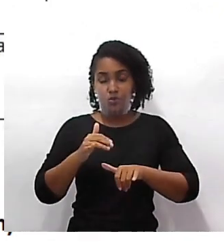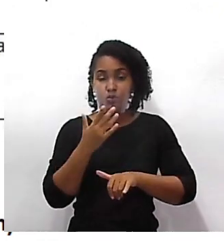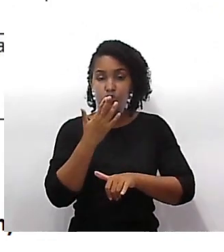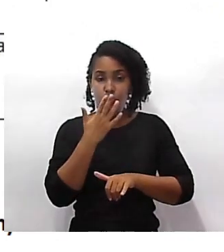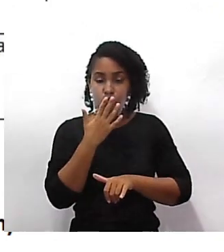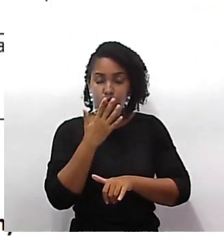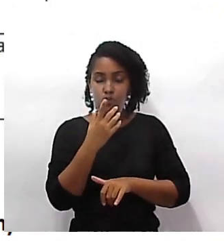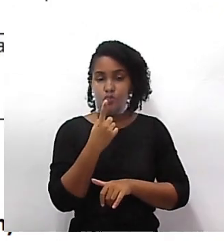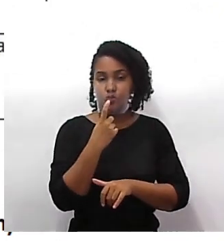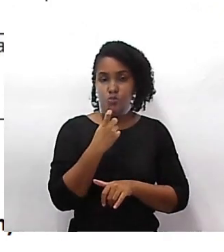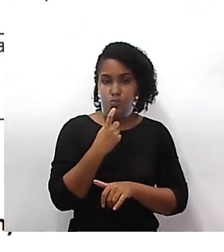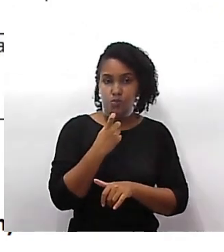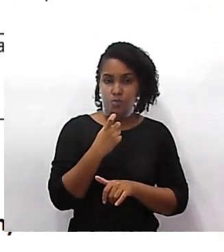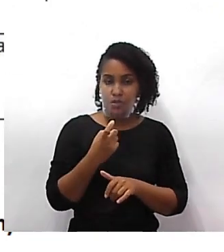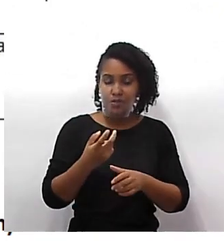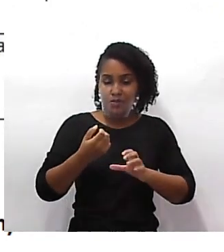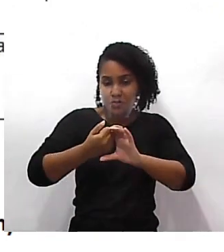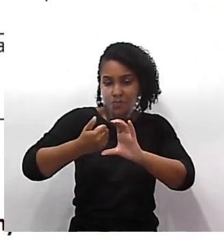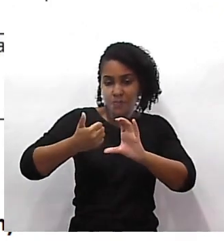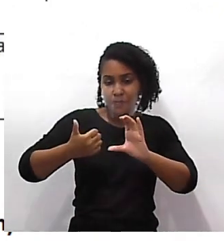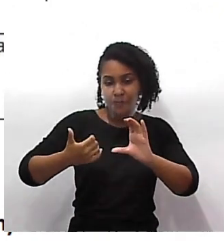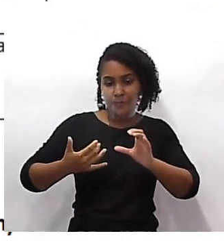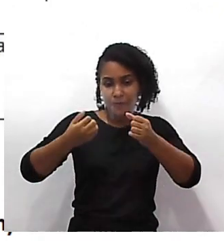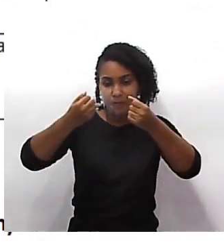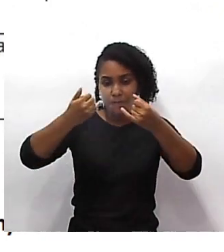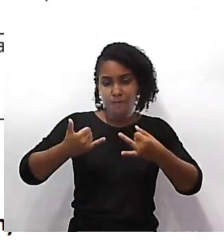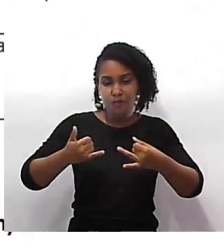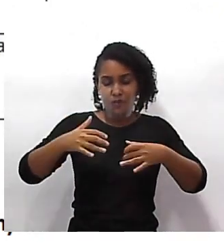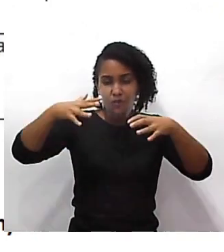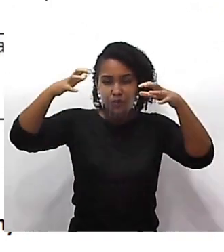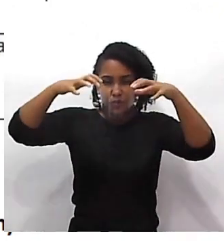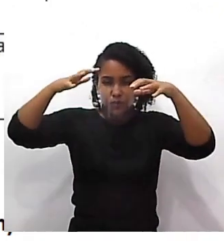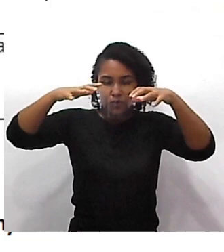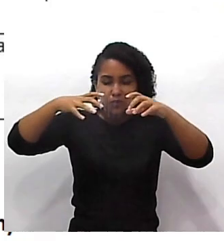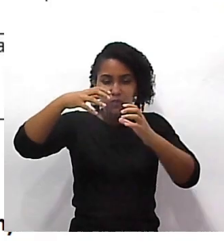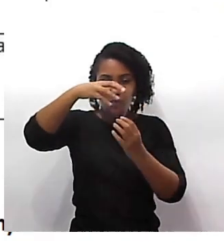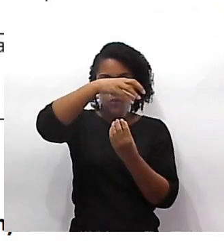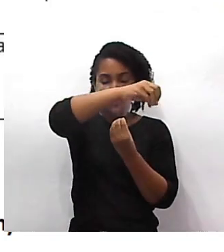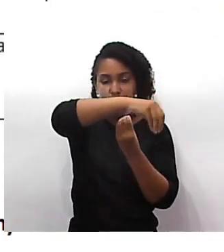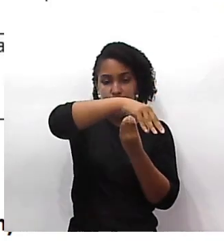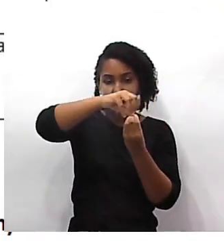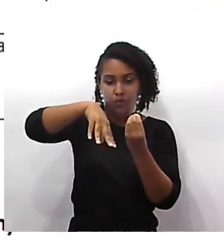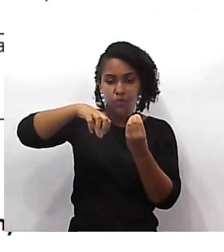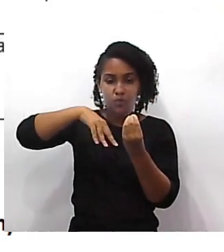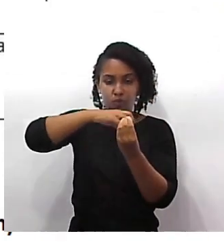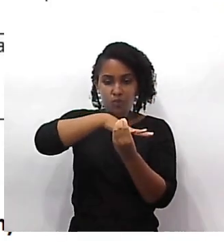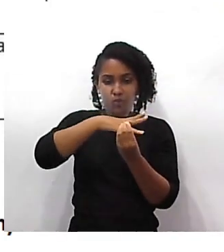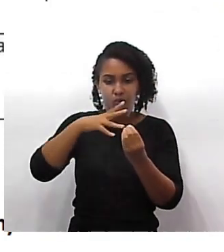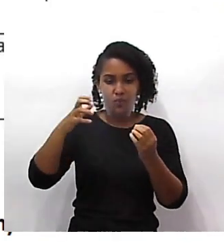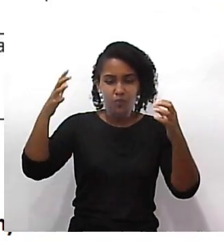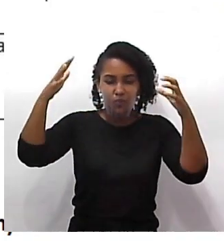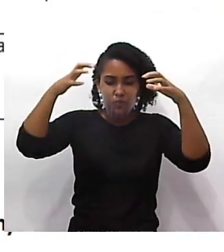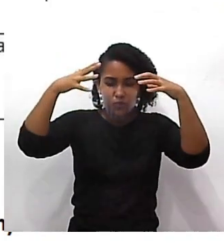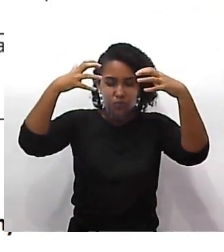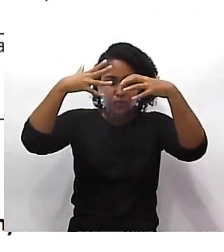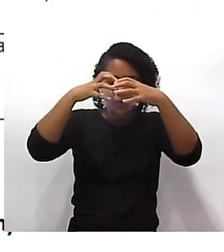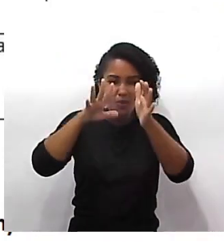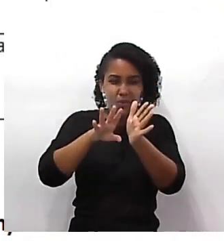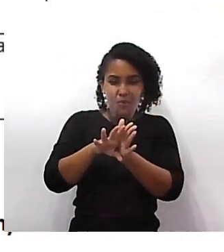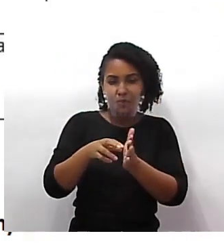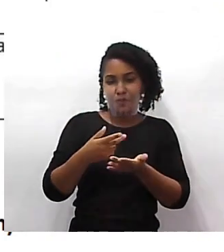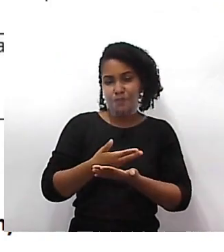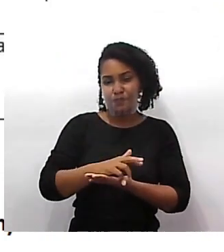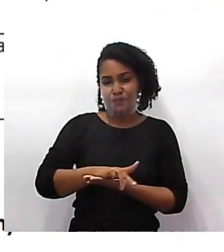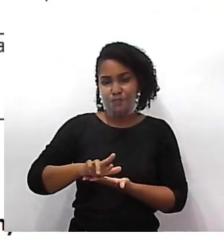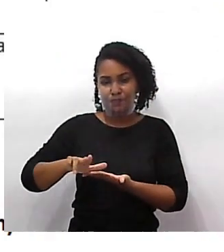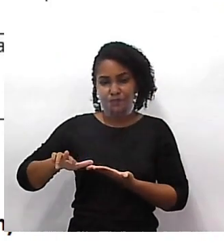de identificação vermelho, poeira, fungos, gases, vapores, névoas, neblinas e